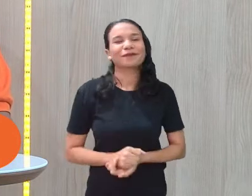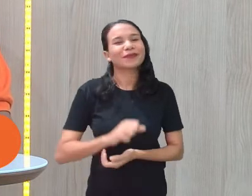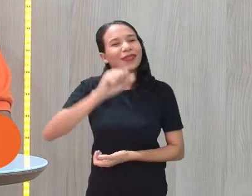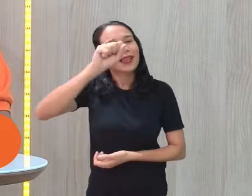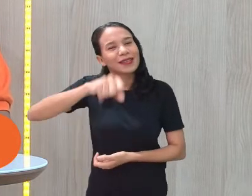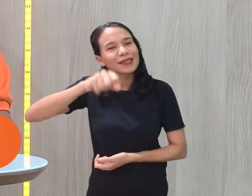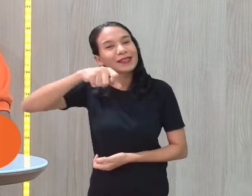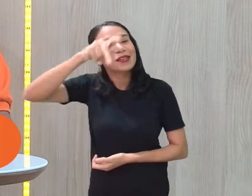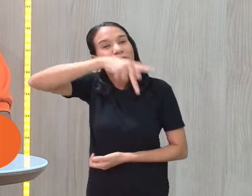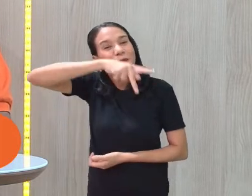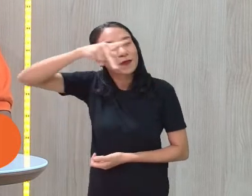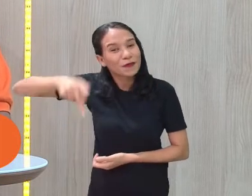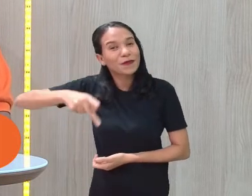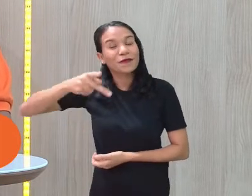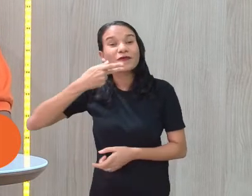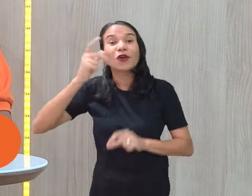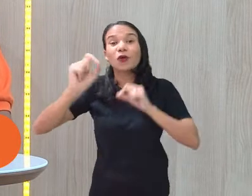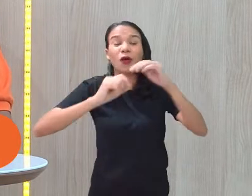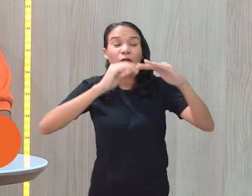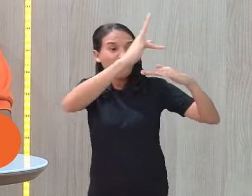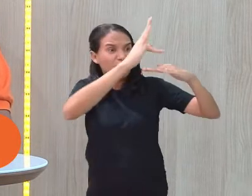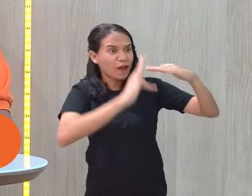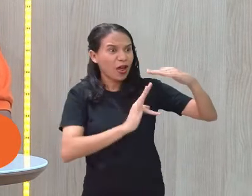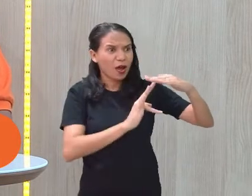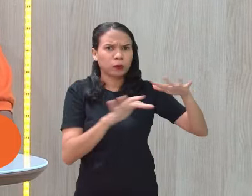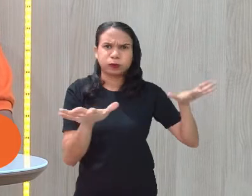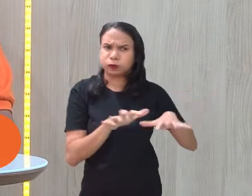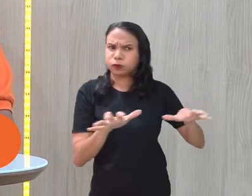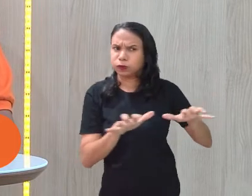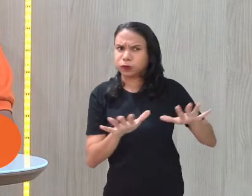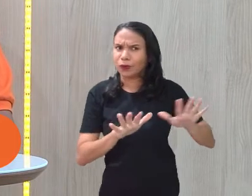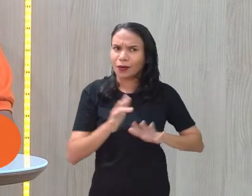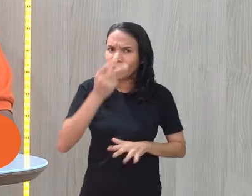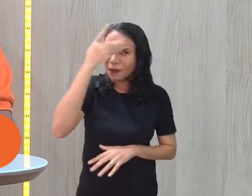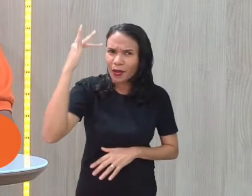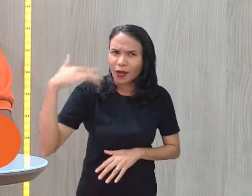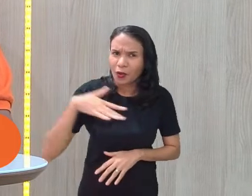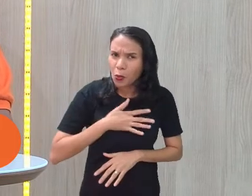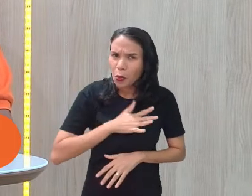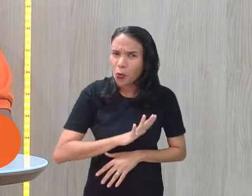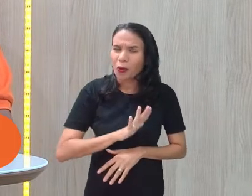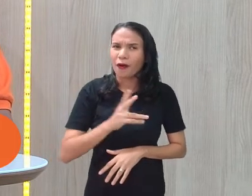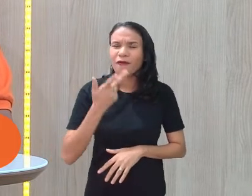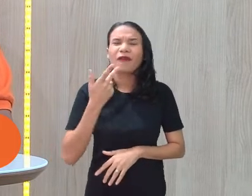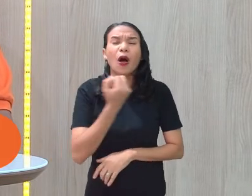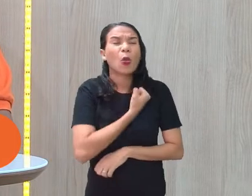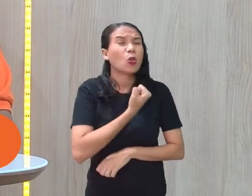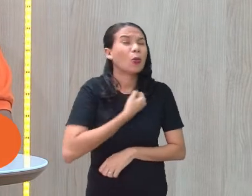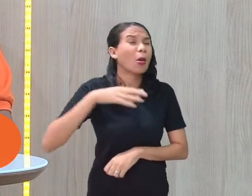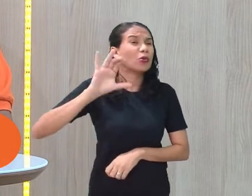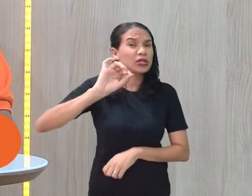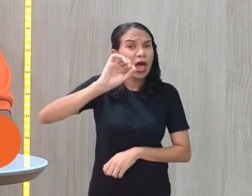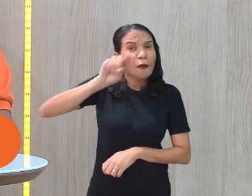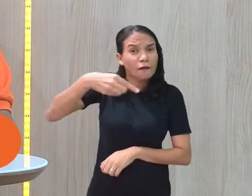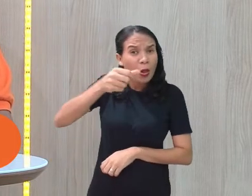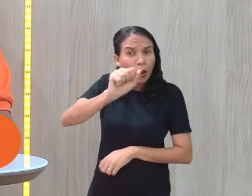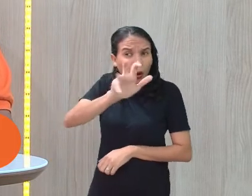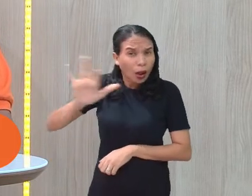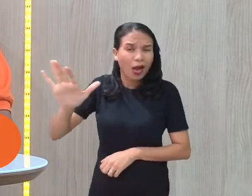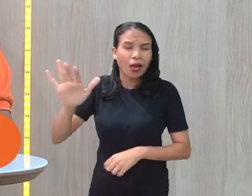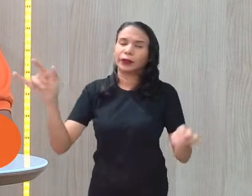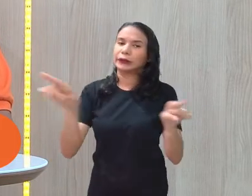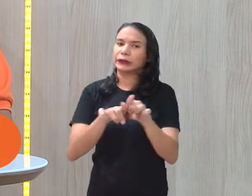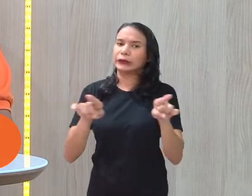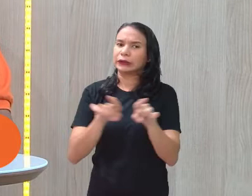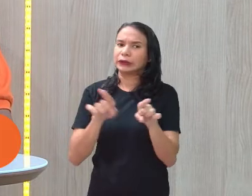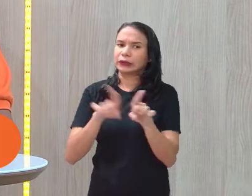Como o professor falou, fração é o terror, né? E aí, quando a gente fala em números decimais, também, porque